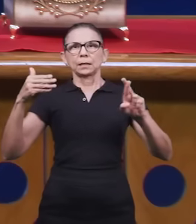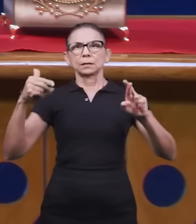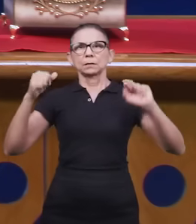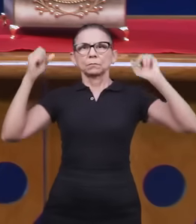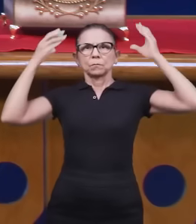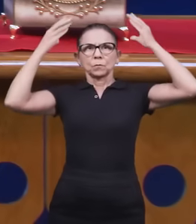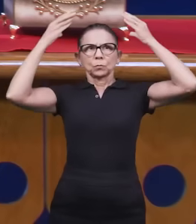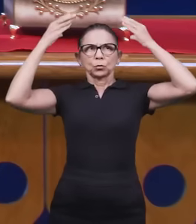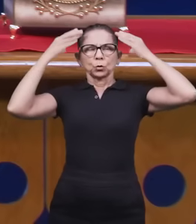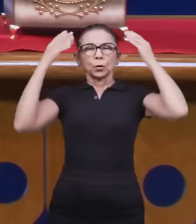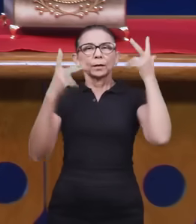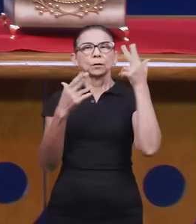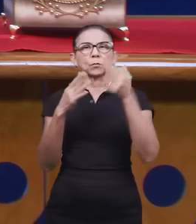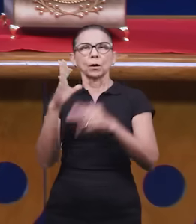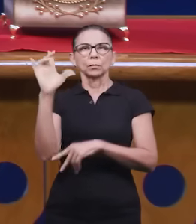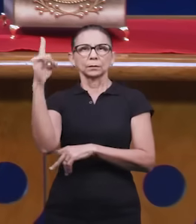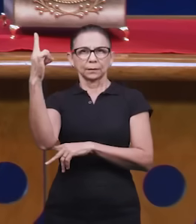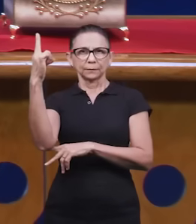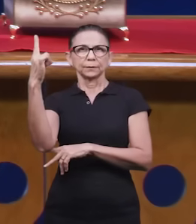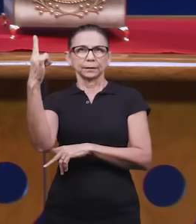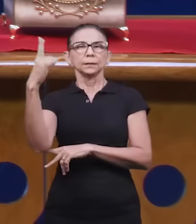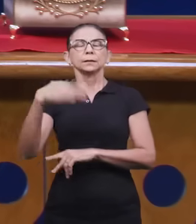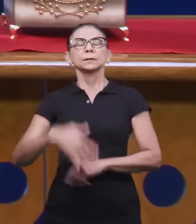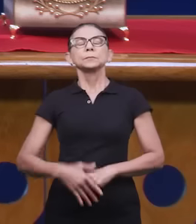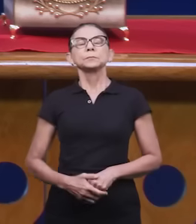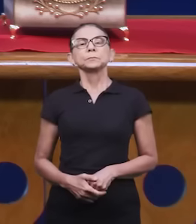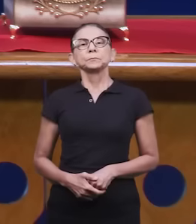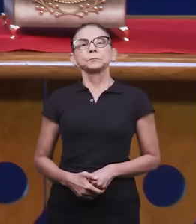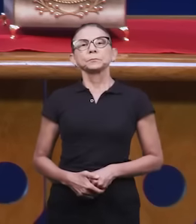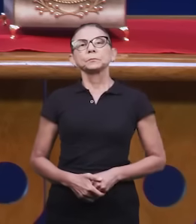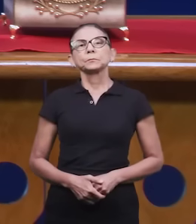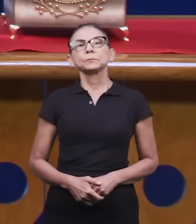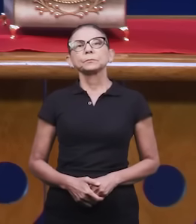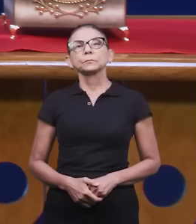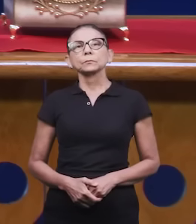deste Messias é o rei Davi, um rei como Davi,